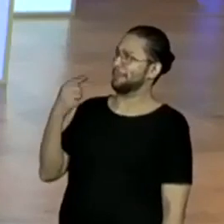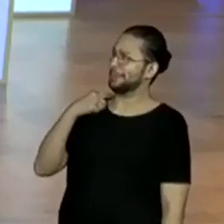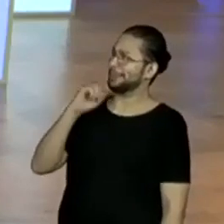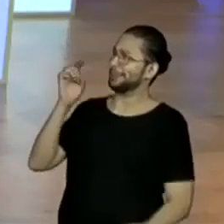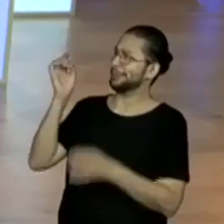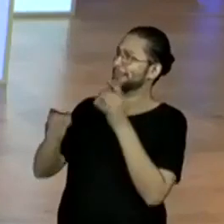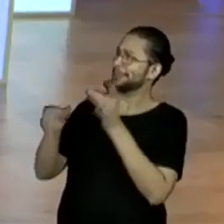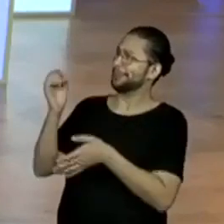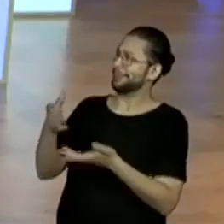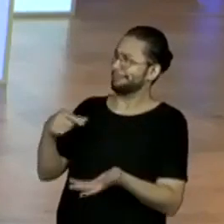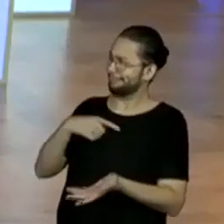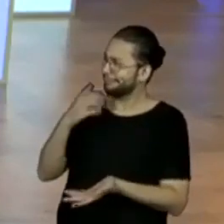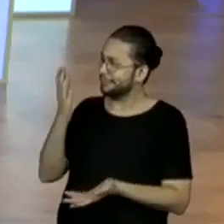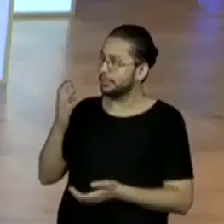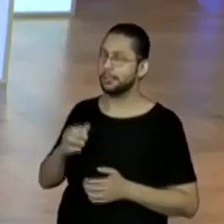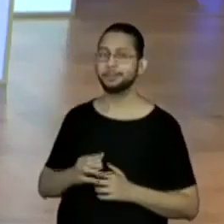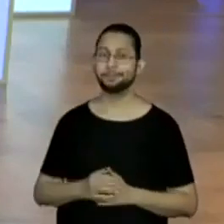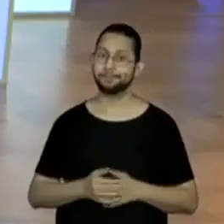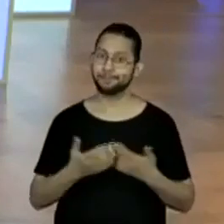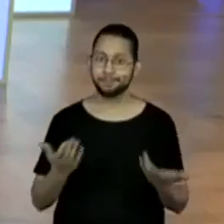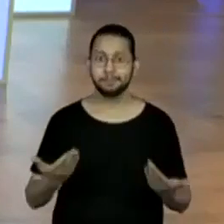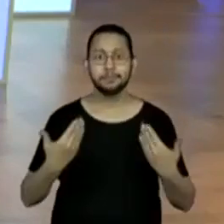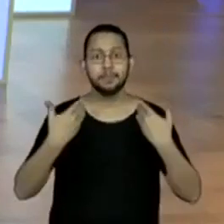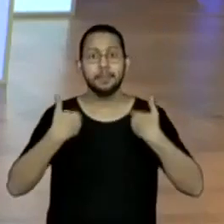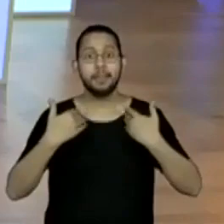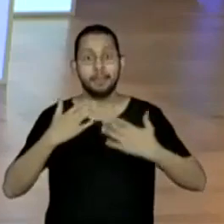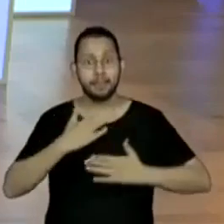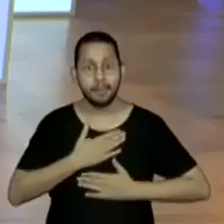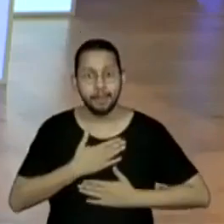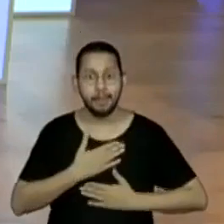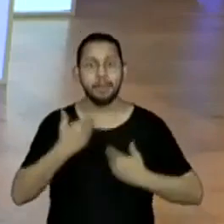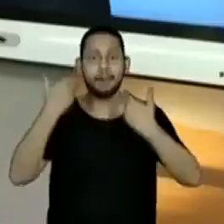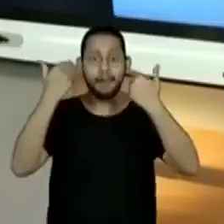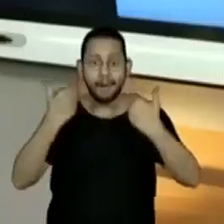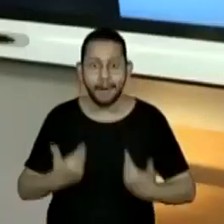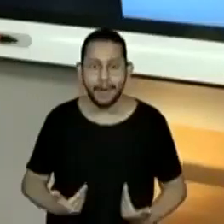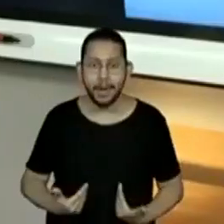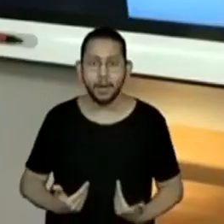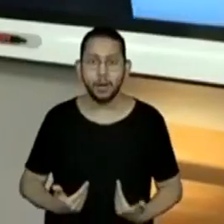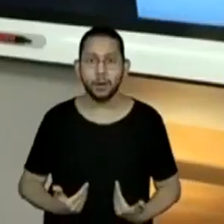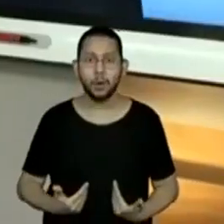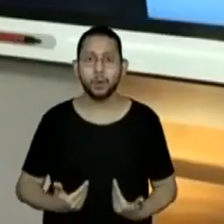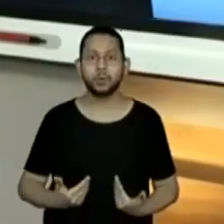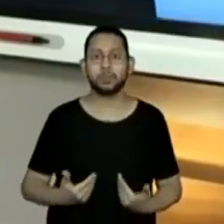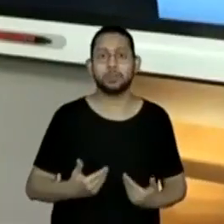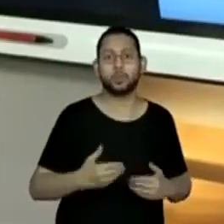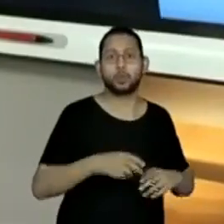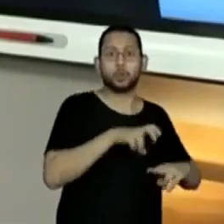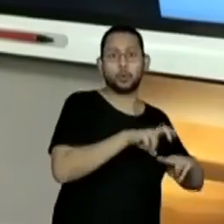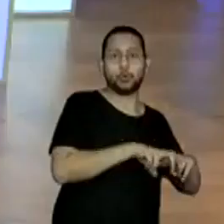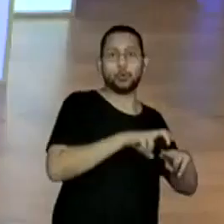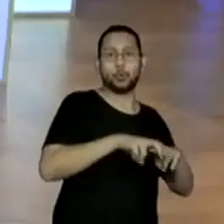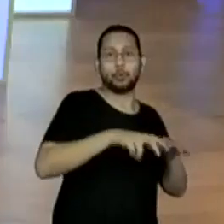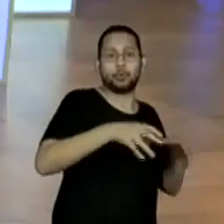polui? Olha, eu, de fato, não vou lá e jogo um sofá no rio.